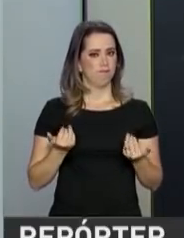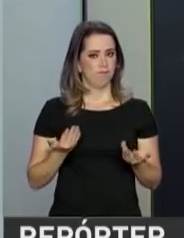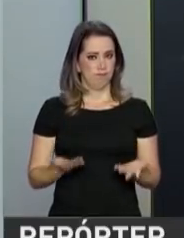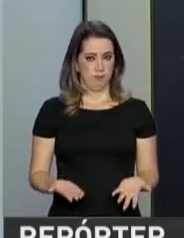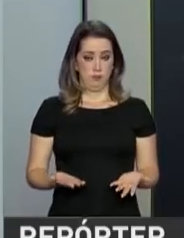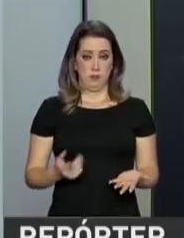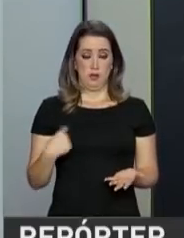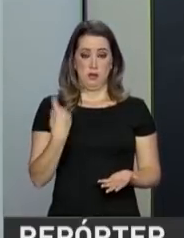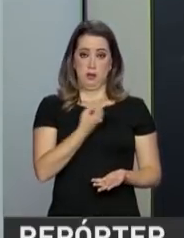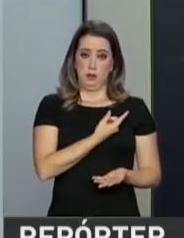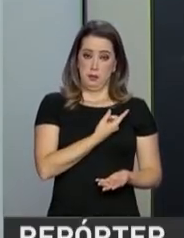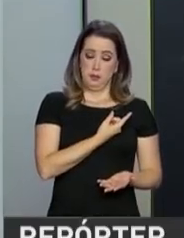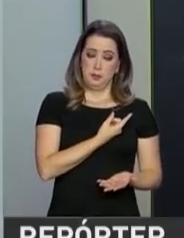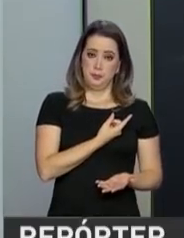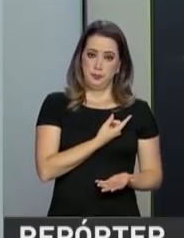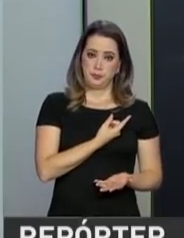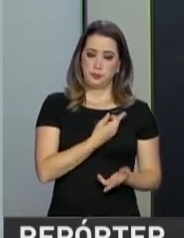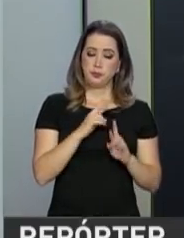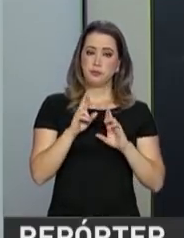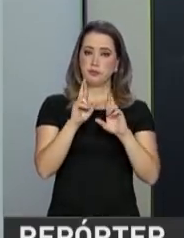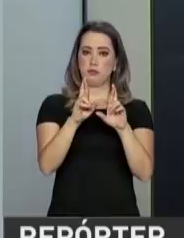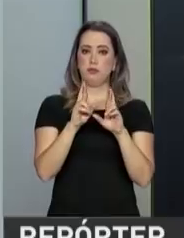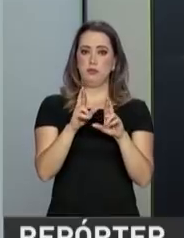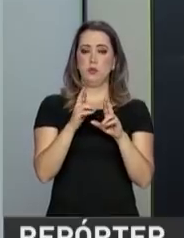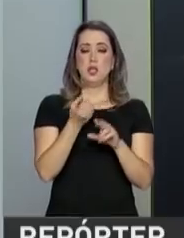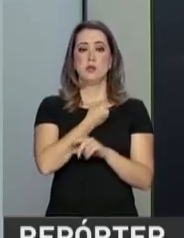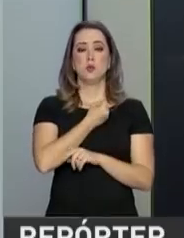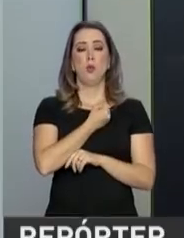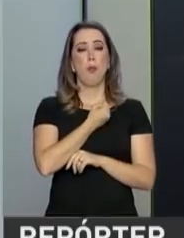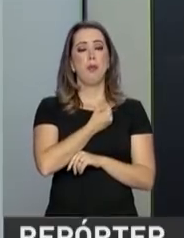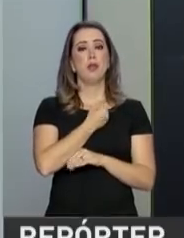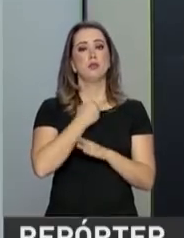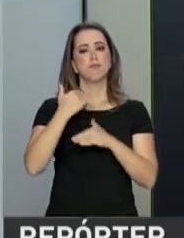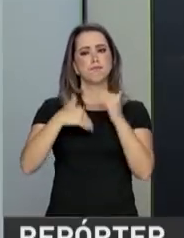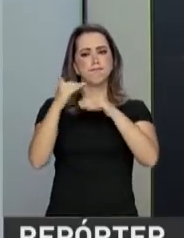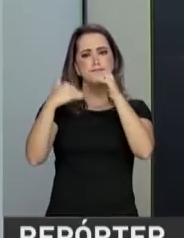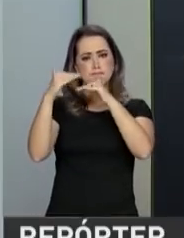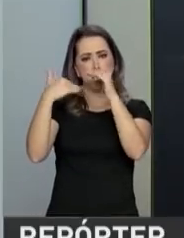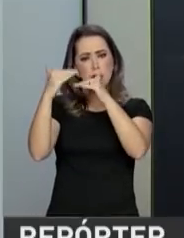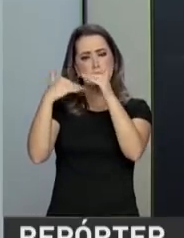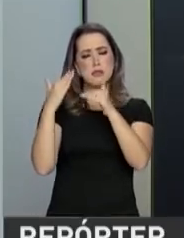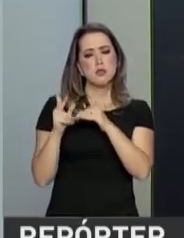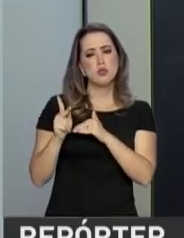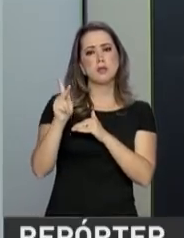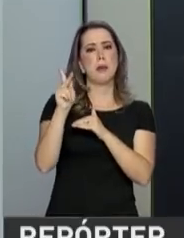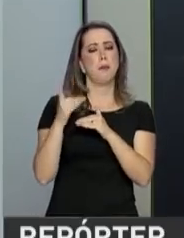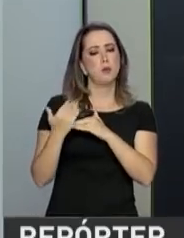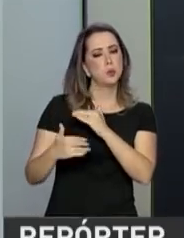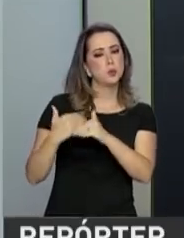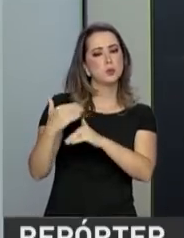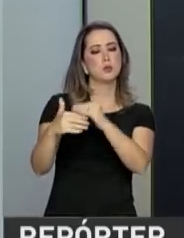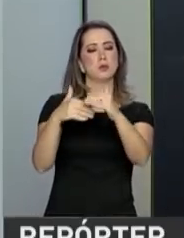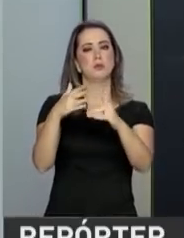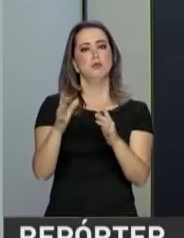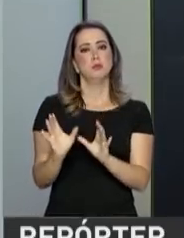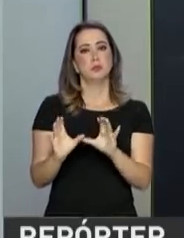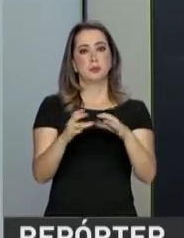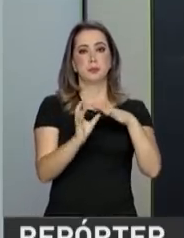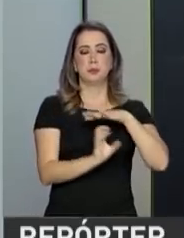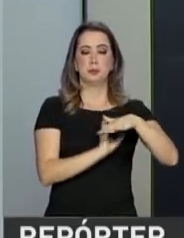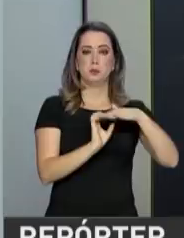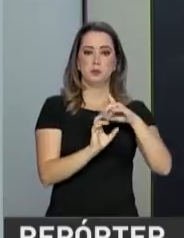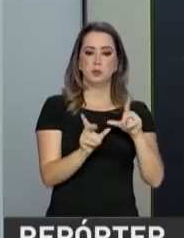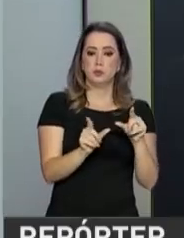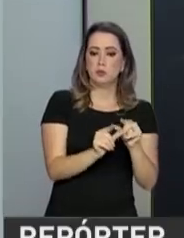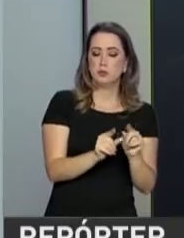então ea gente é espera que esse número exponencialmente e já vem aumentando no mercado de pequenas e